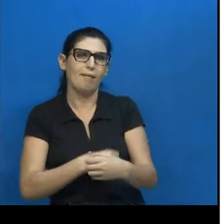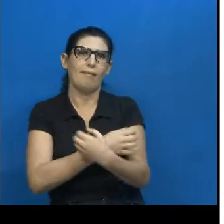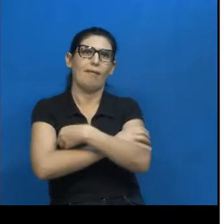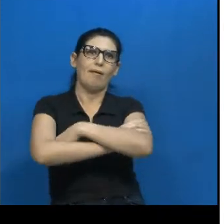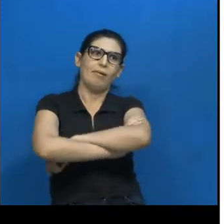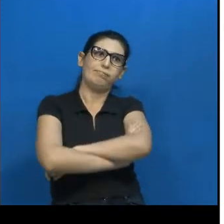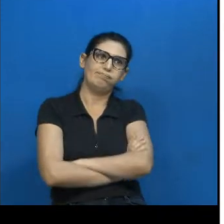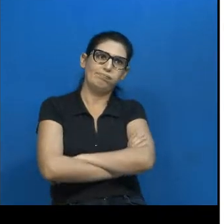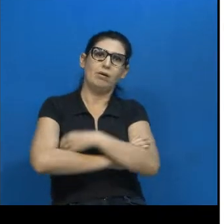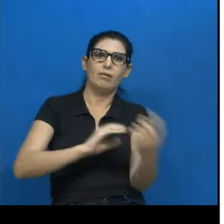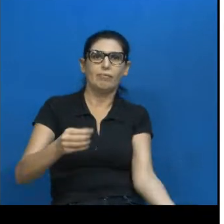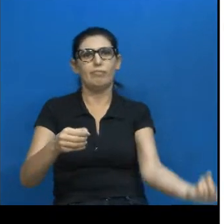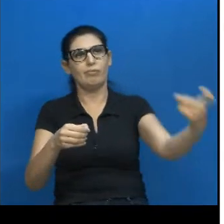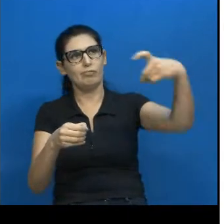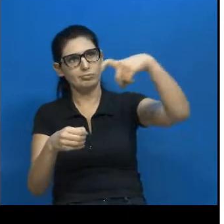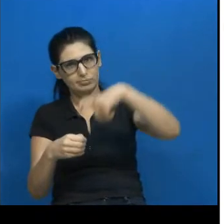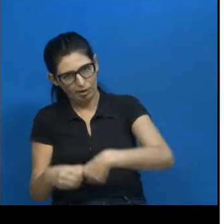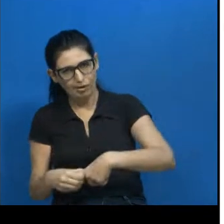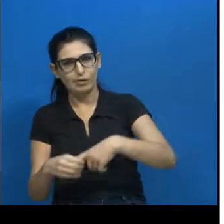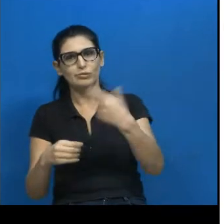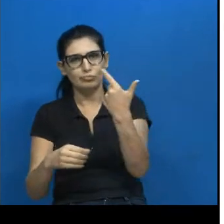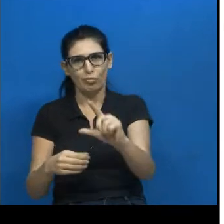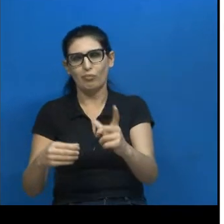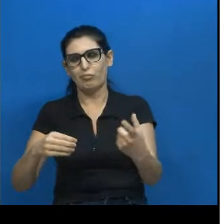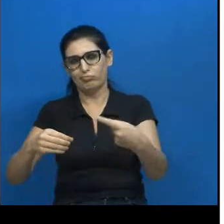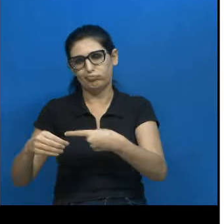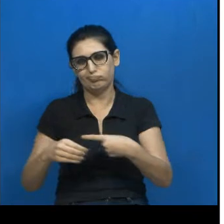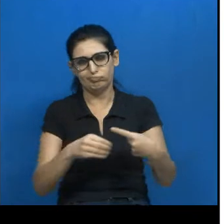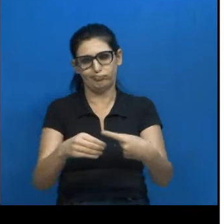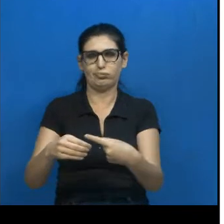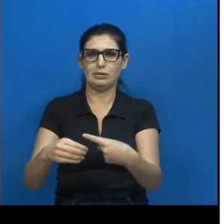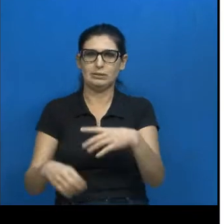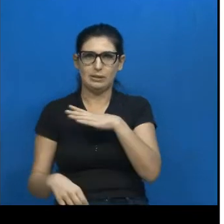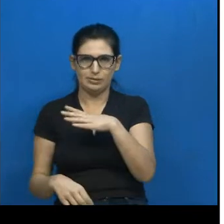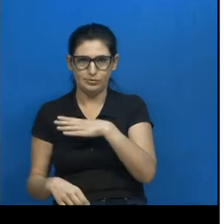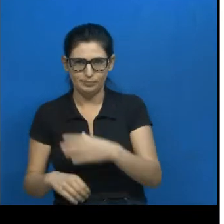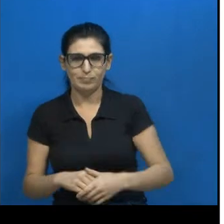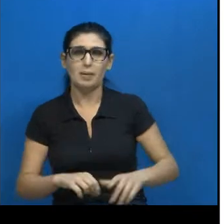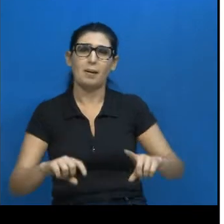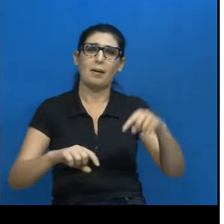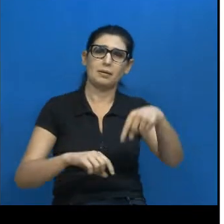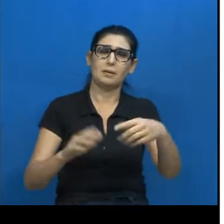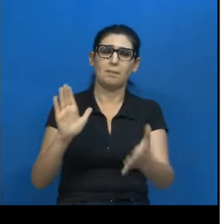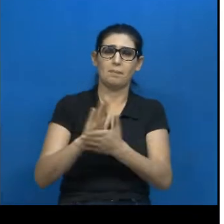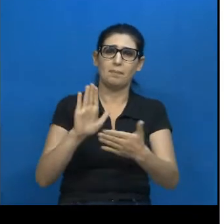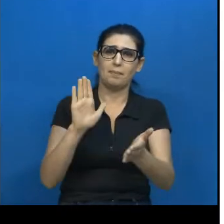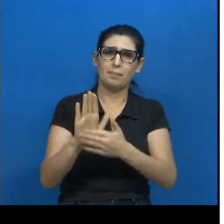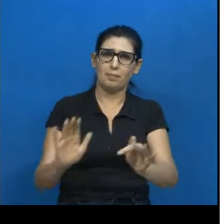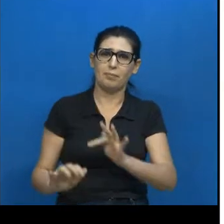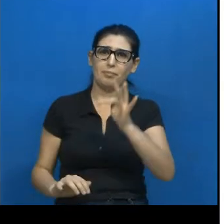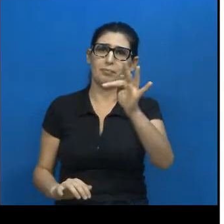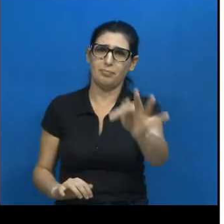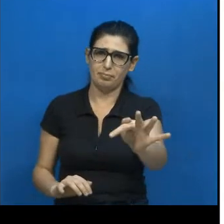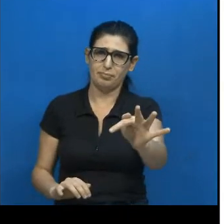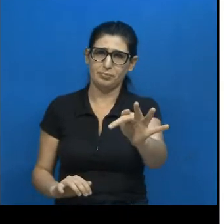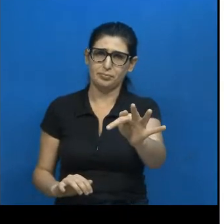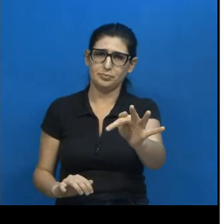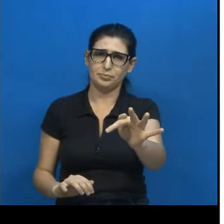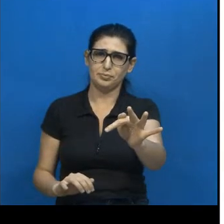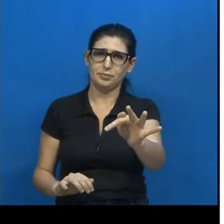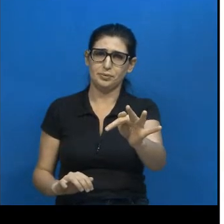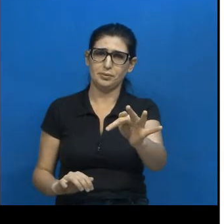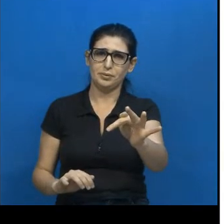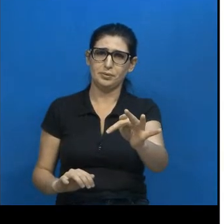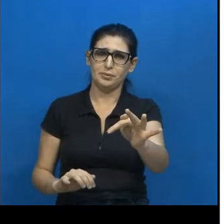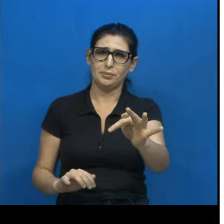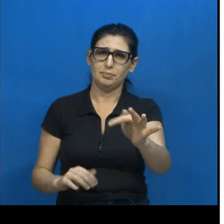para me embarcar 20%. Tá? Então, aqui a gente tem uma proposta até de futuramente fazer a ligação lá atrás para